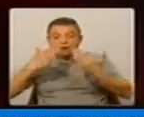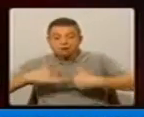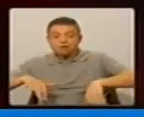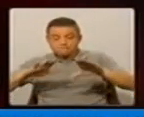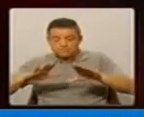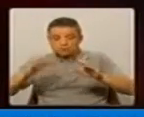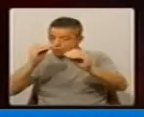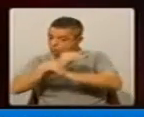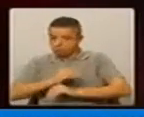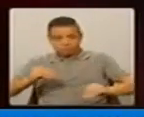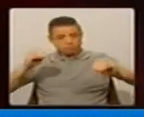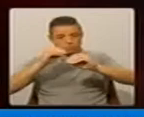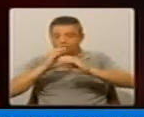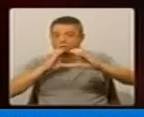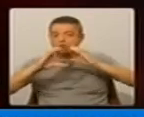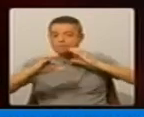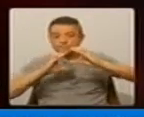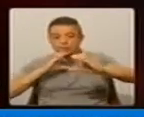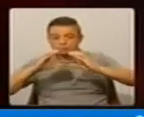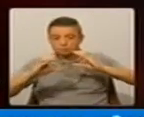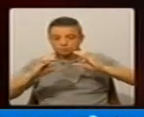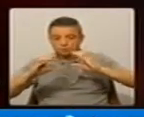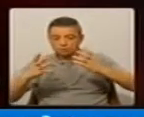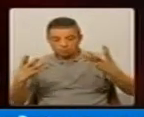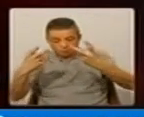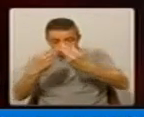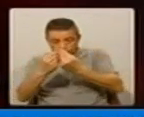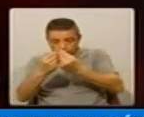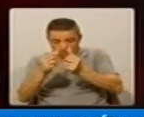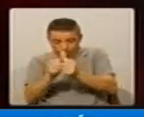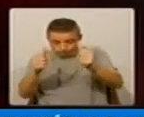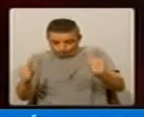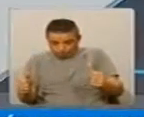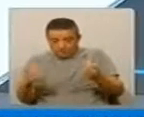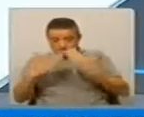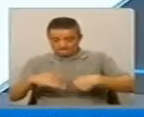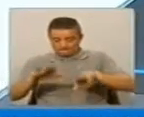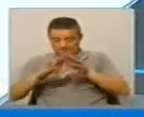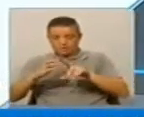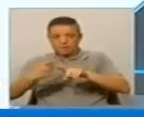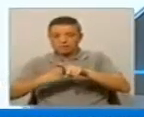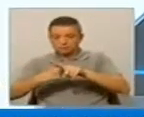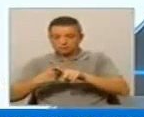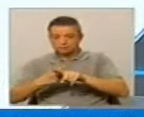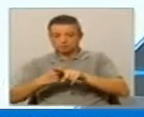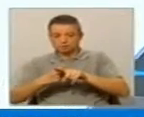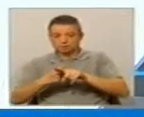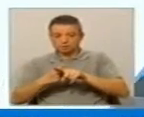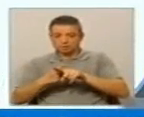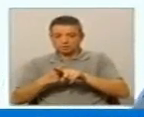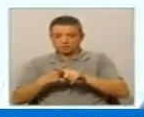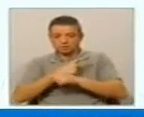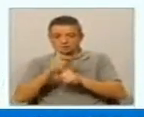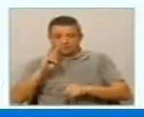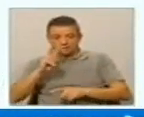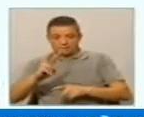aparentemente nenhuma comunicação, digamos assim, entre os quasares, estas distâncias colossais. Mas mais interessante ainda é que, quando nós